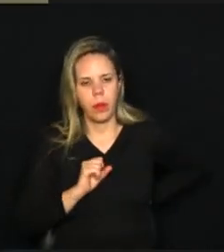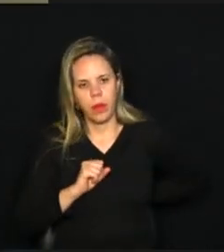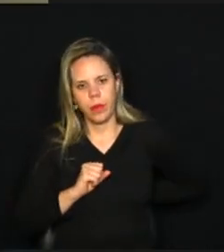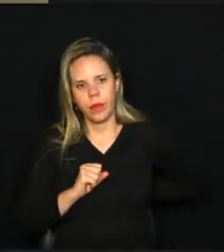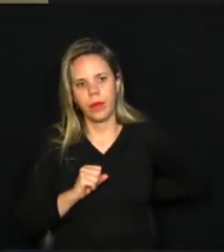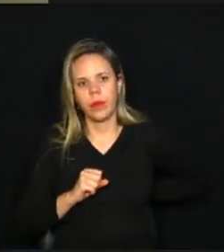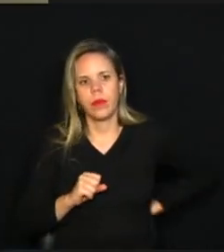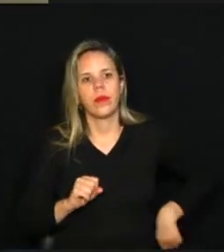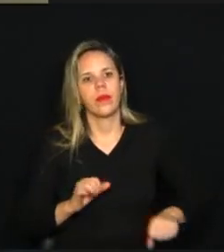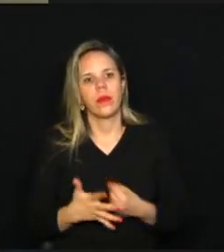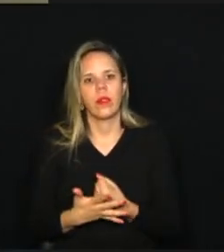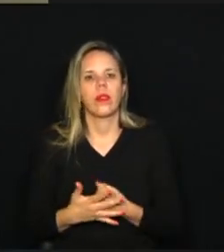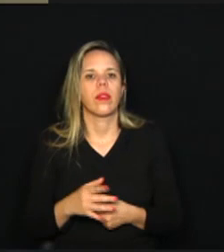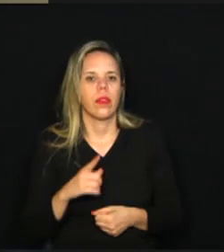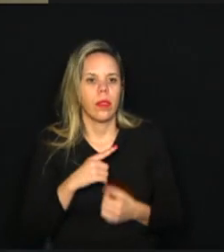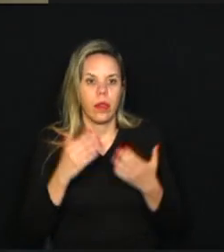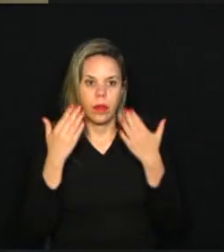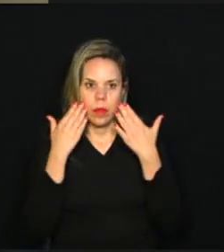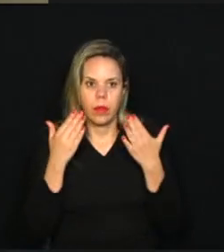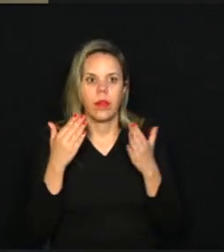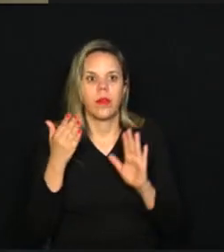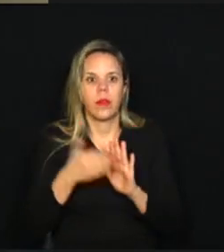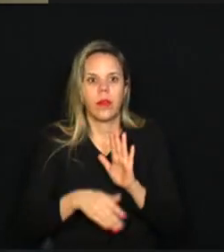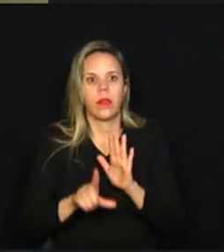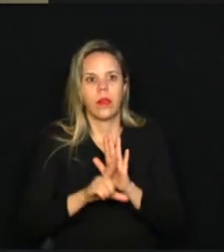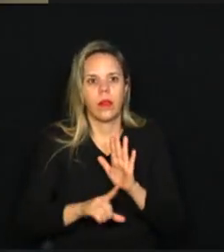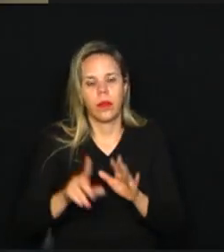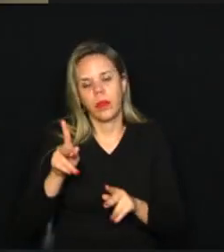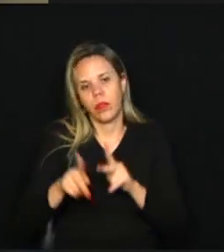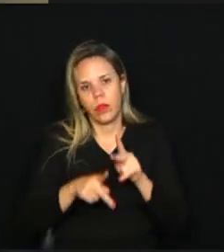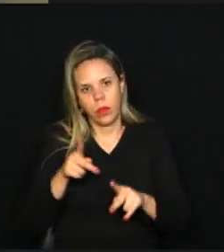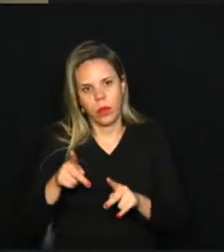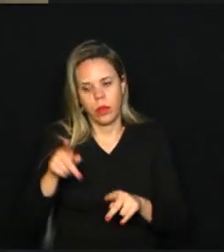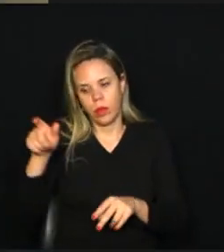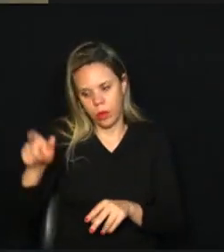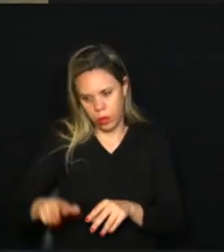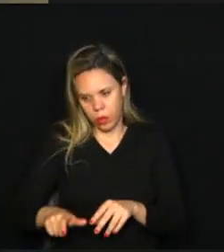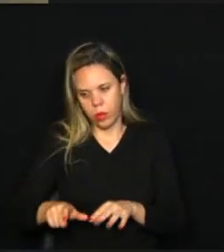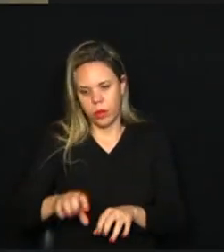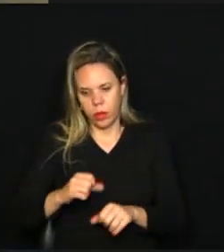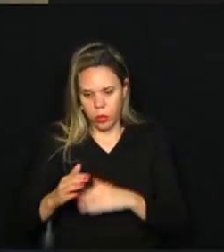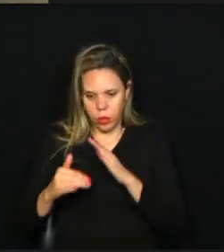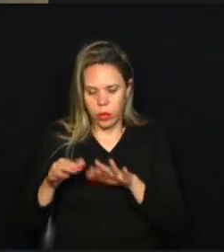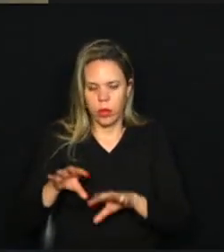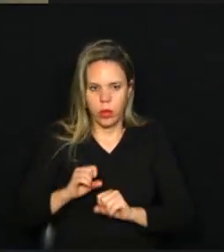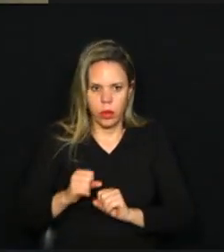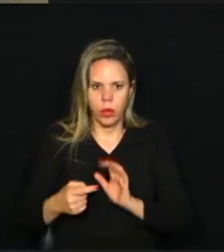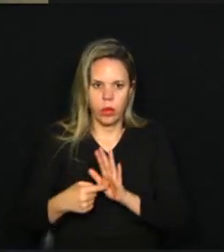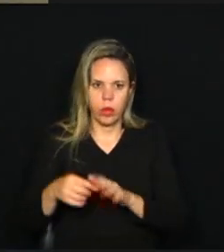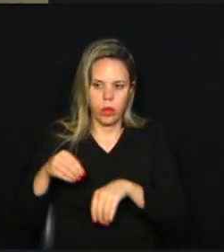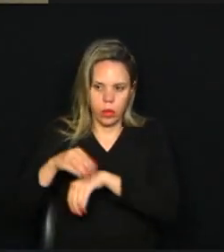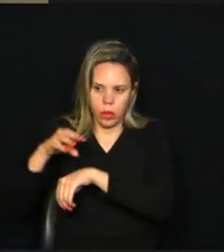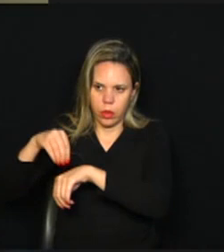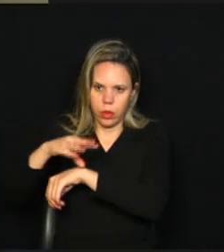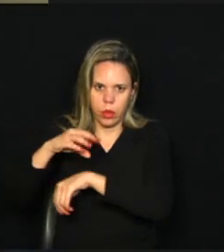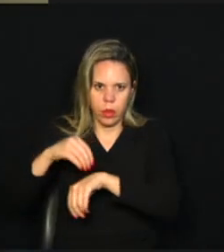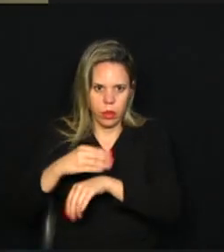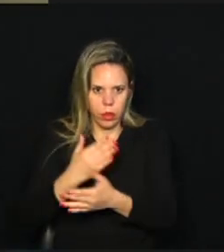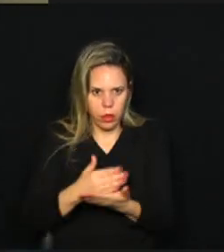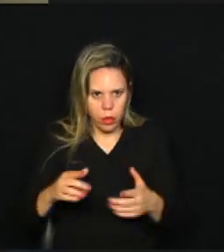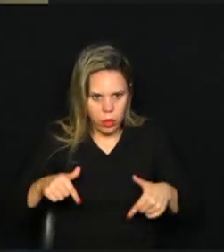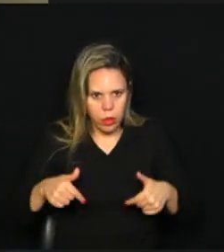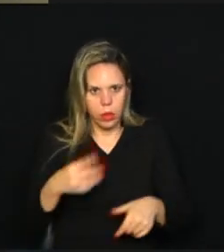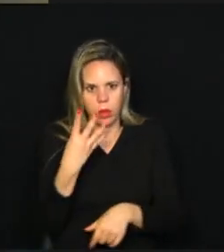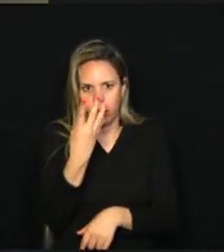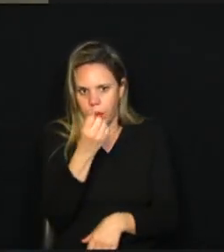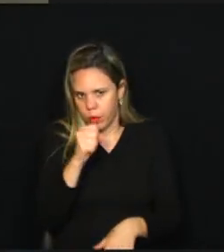na literatura de que o paciente que vai desenvolver a doença, ele tem a transmissão já iniciada